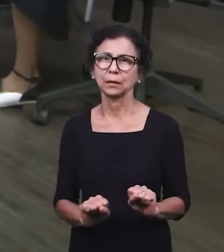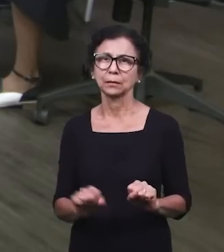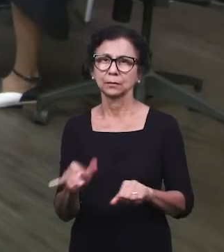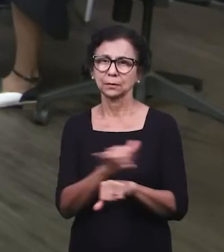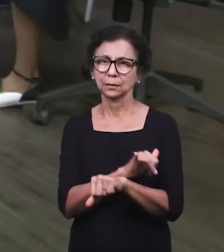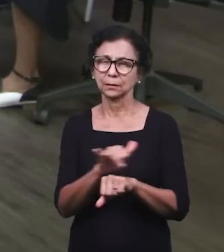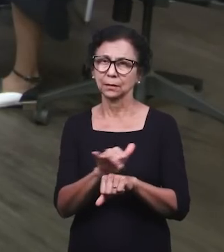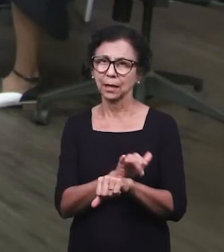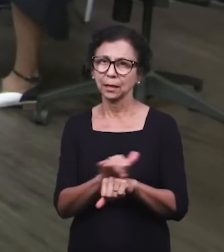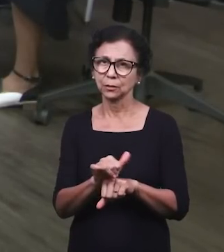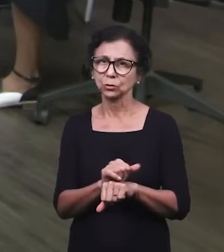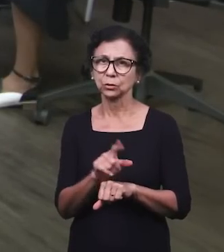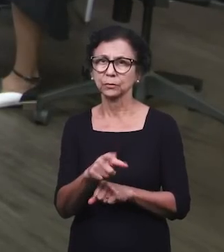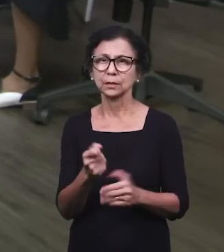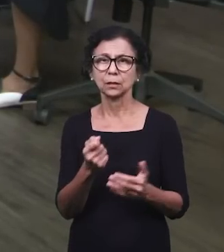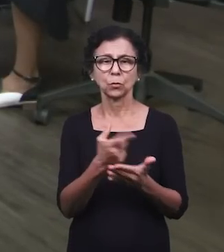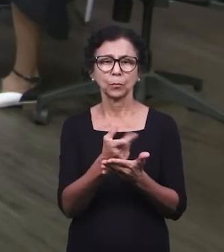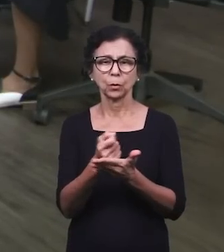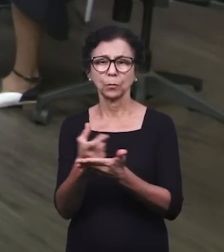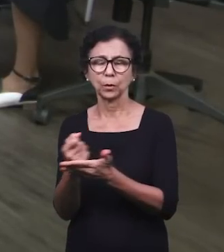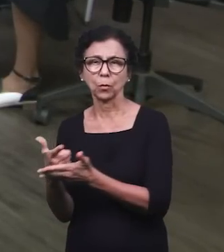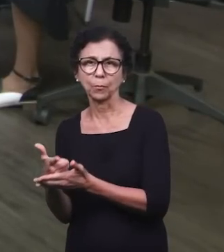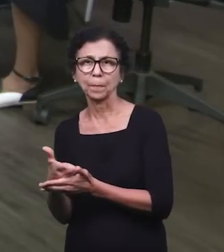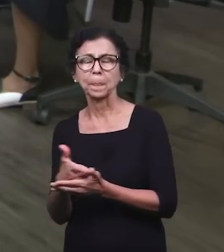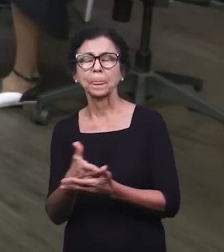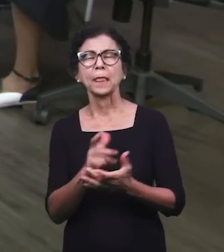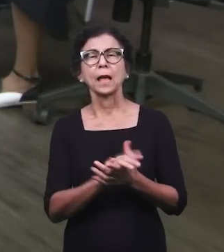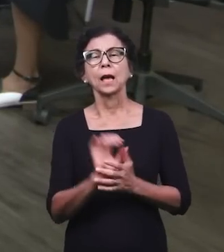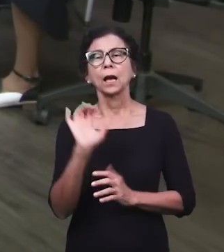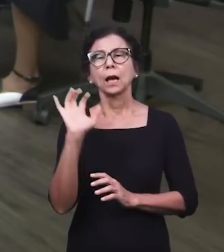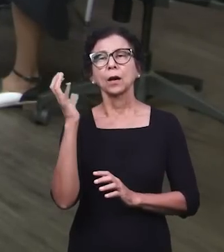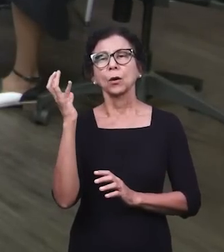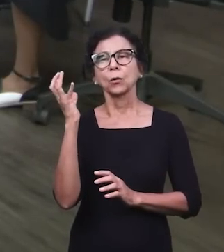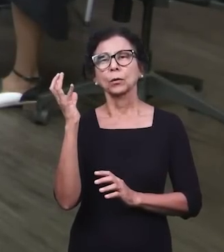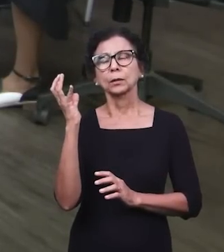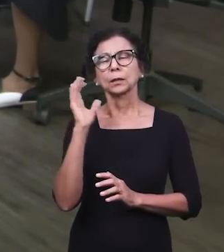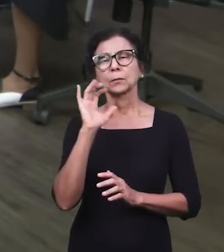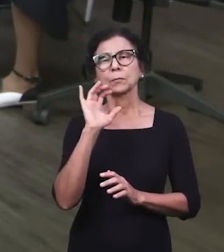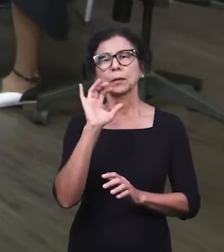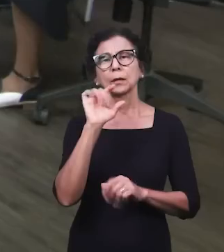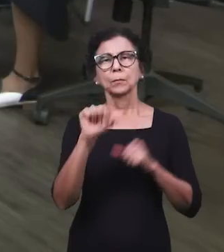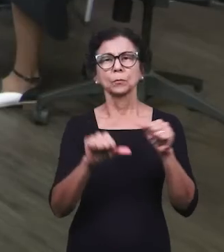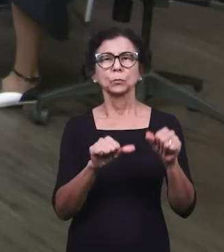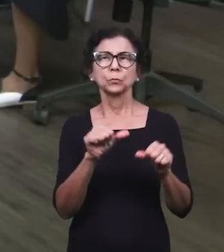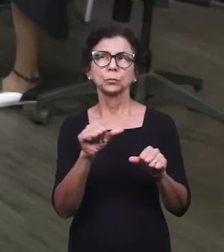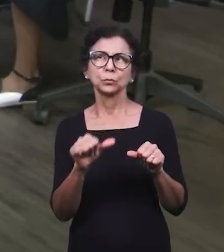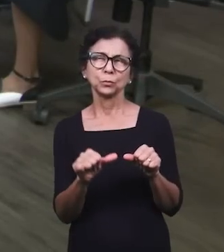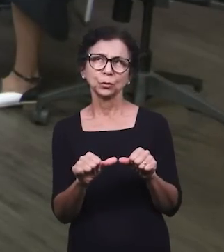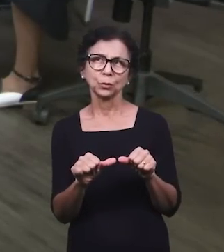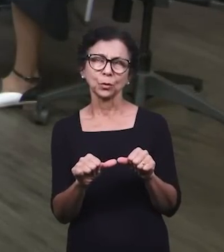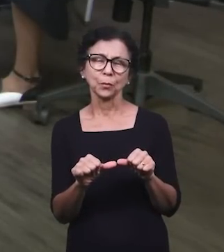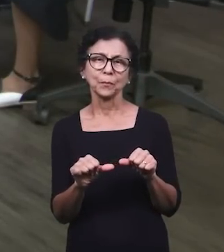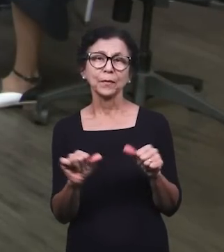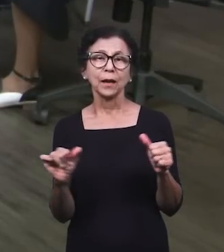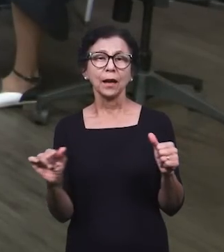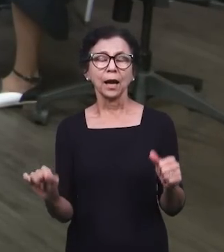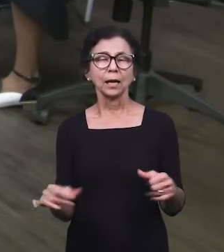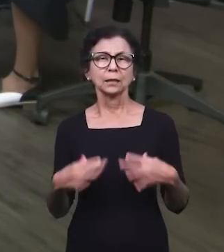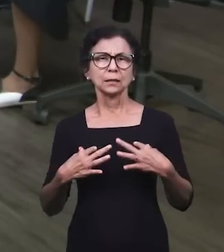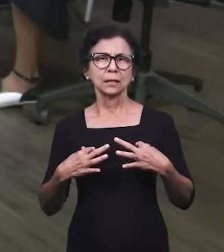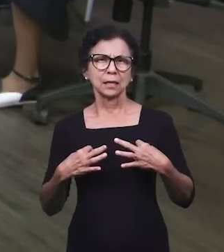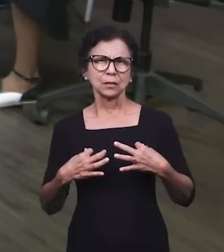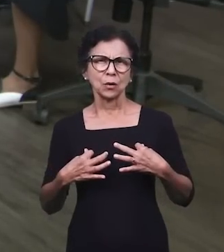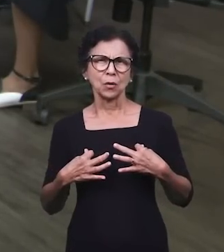exemplo, a mudança de estação. Vem uma coleção nova, toda aquela coleção anterior se torna